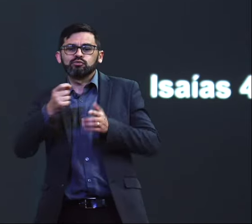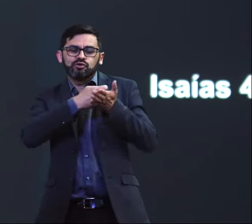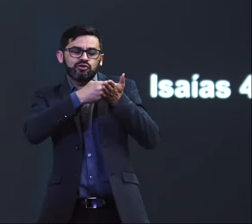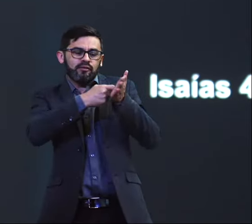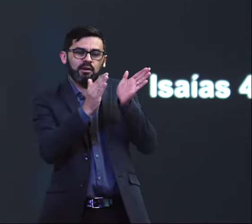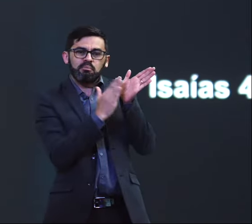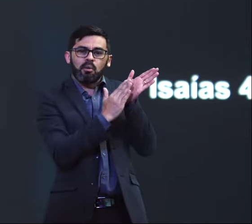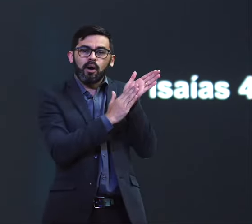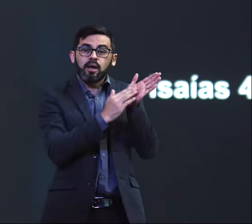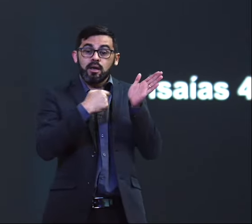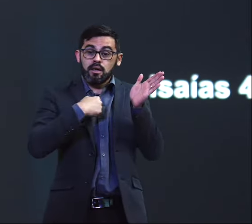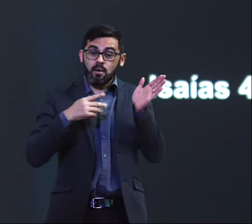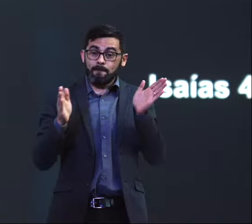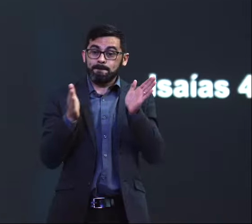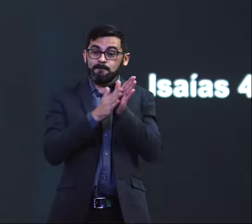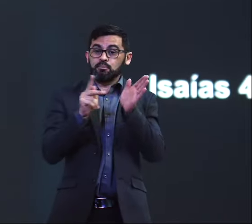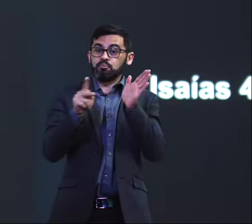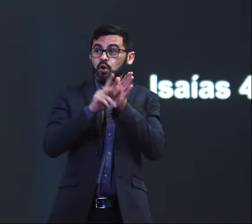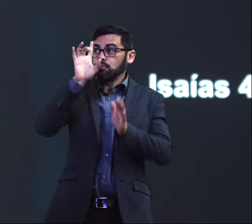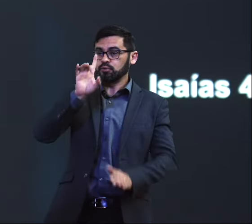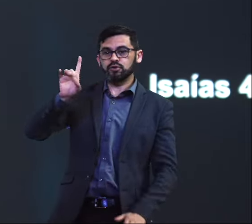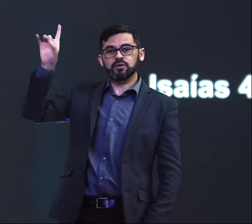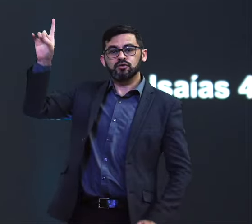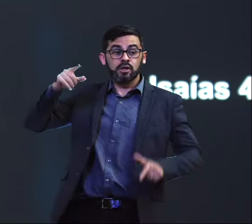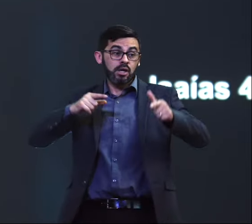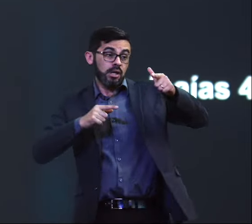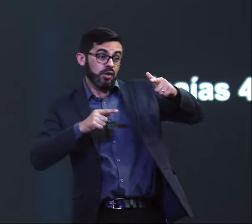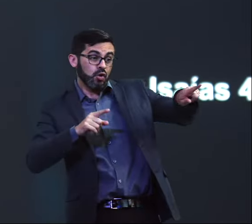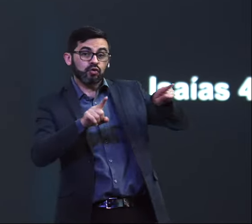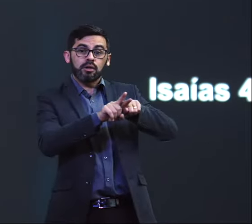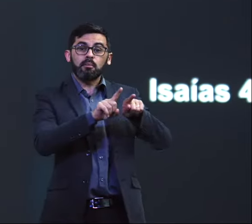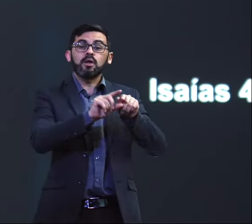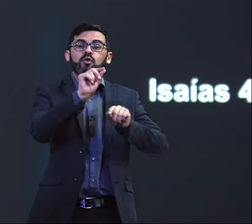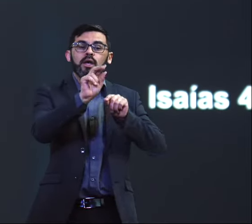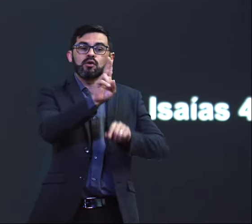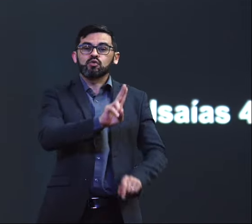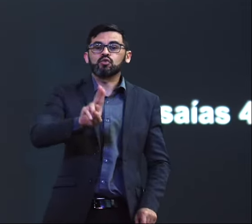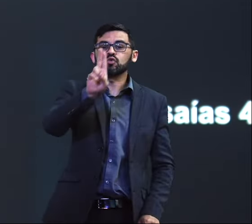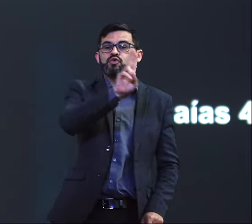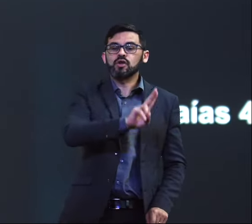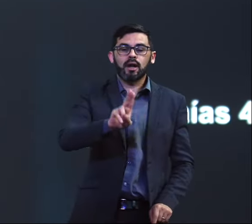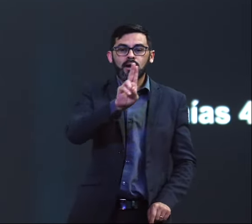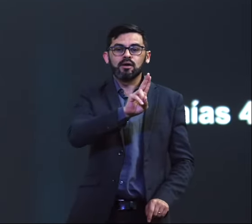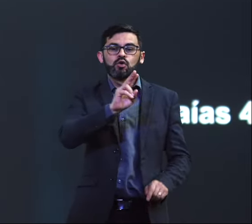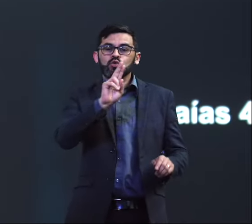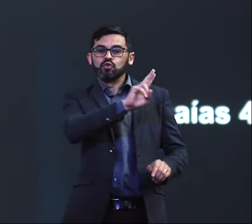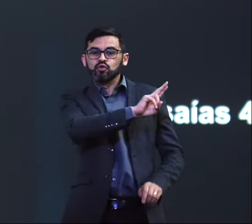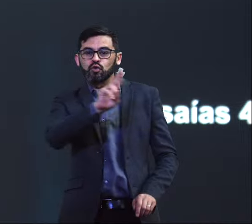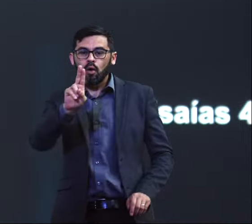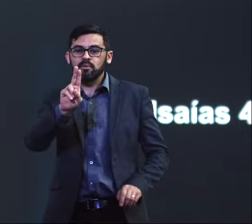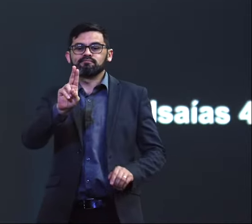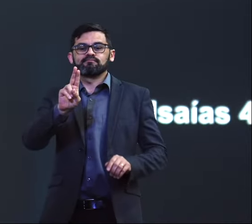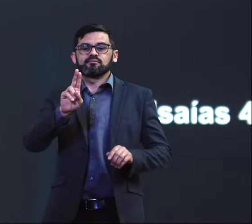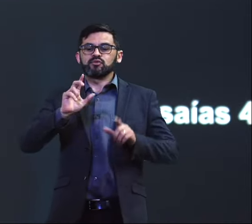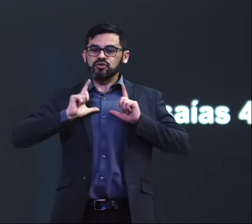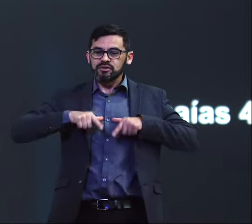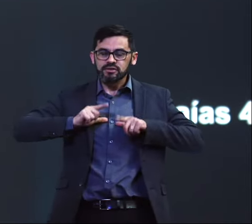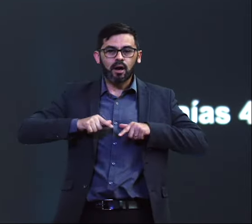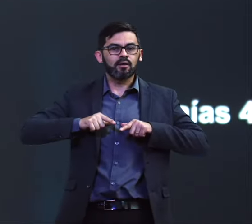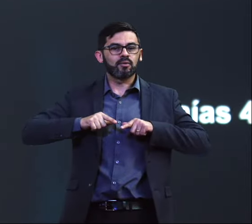eu pertenço ao Senhor, e ainda outro usará Israel como sobrenome. E quando eu li isso eu